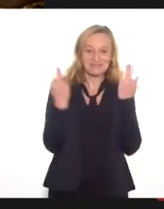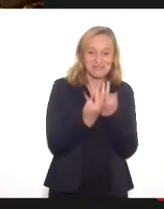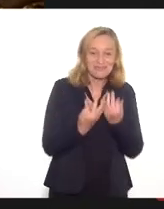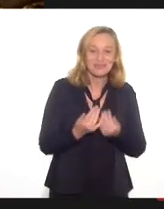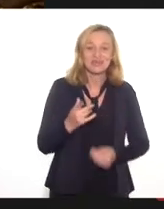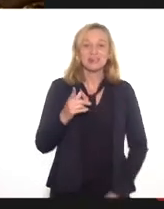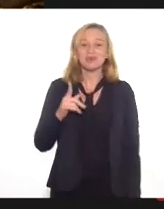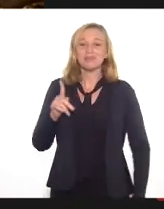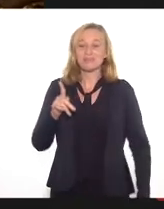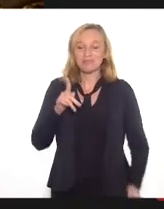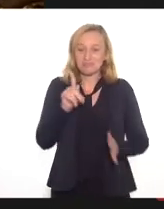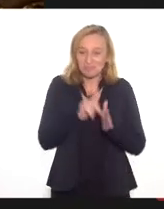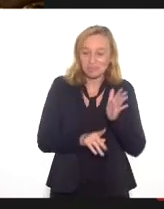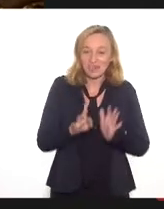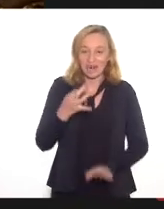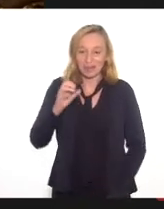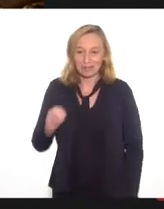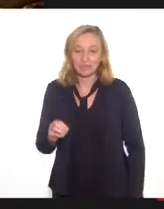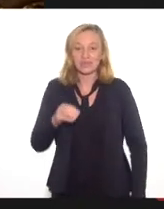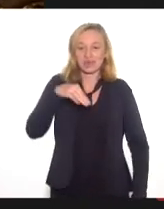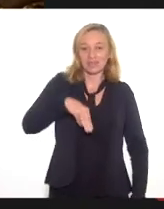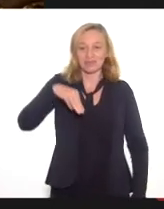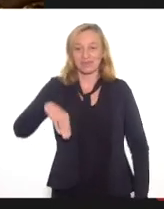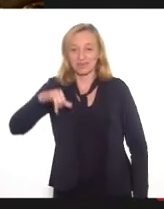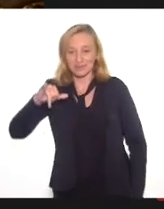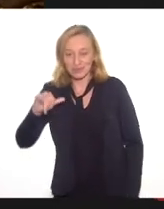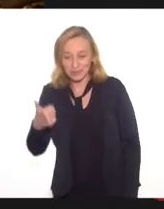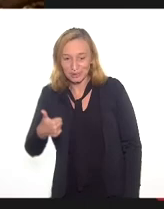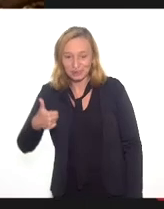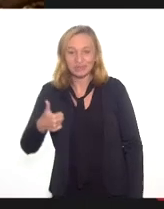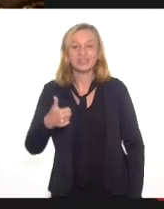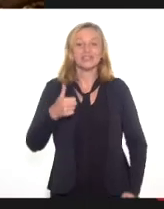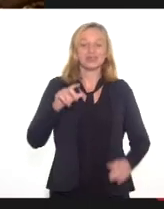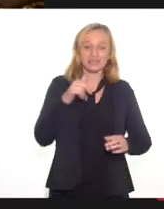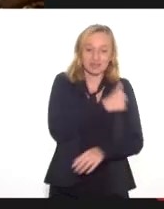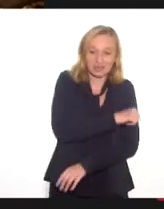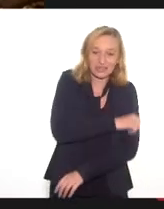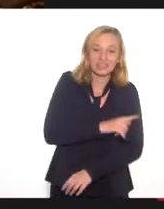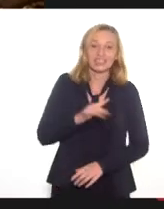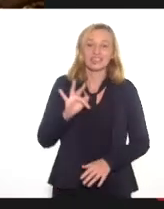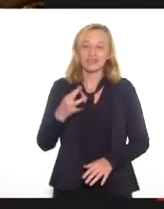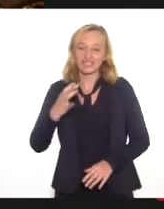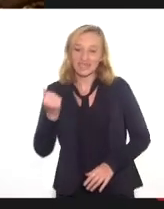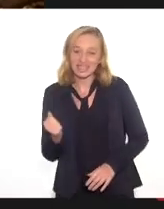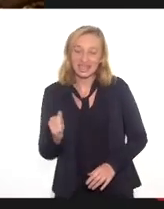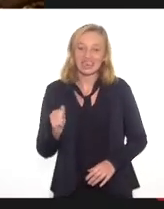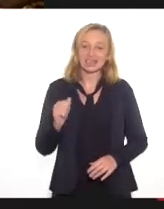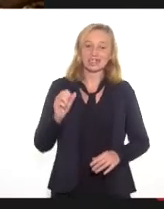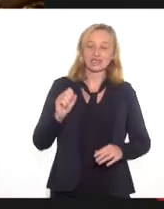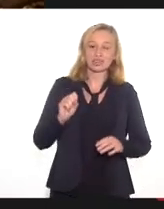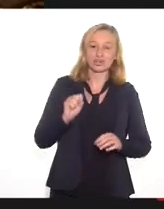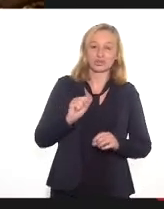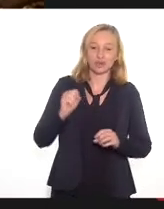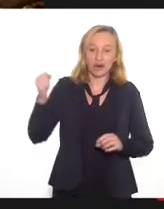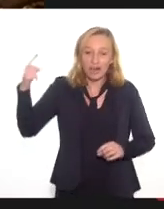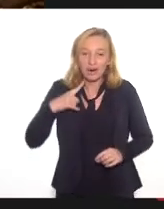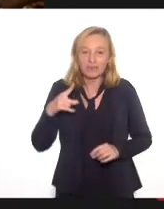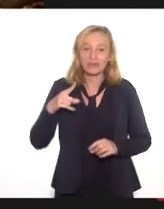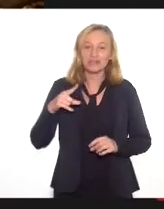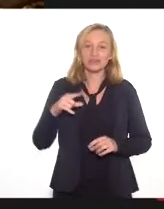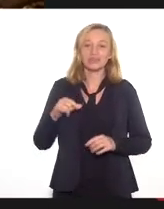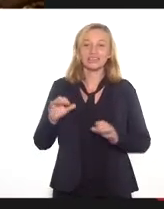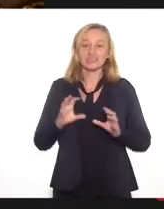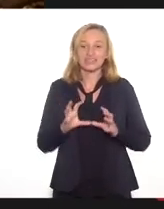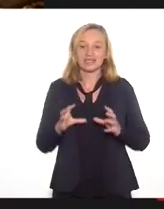Raguz o MNU do Rio de Janeiro Fraternidade Sol a ONG Alfa Ação da